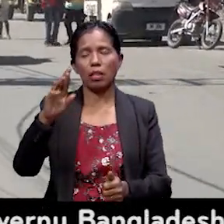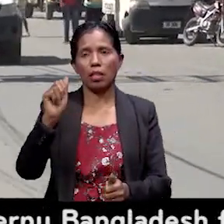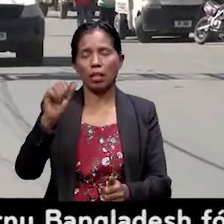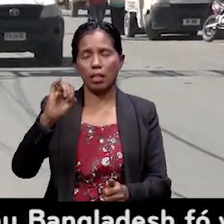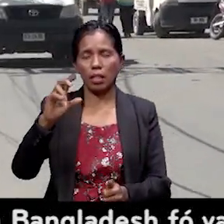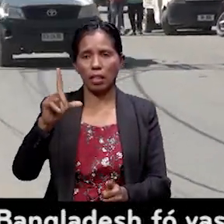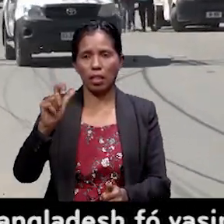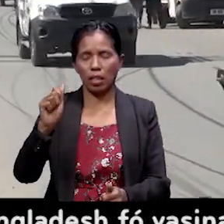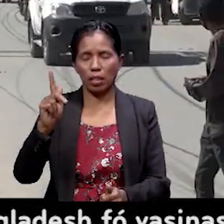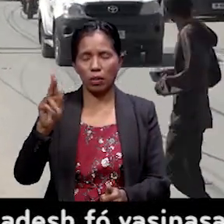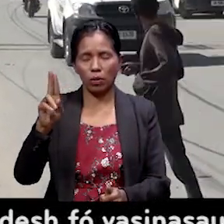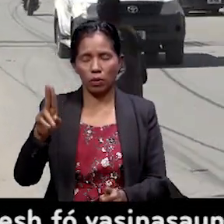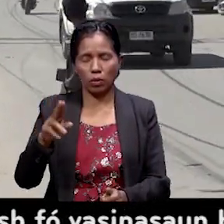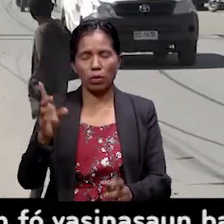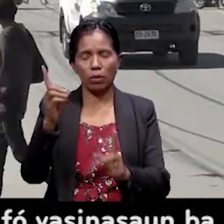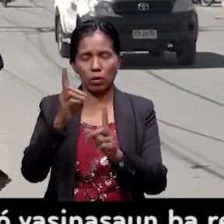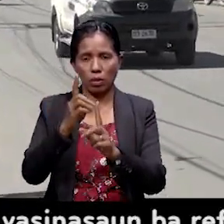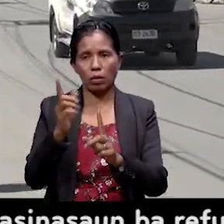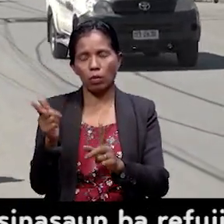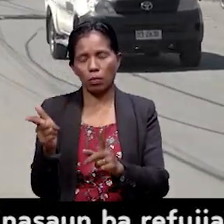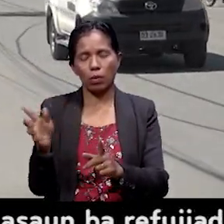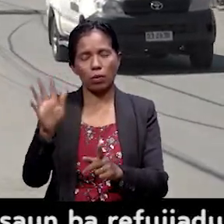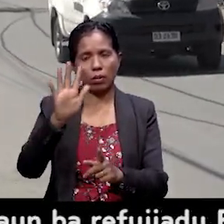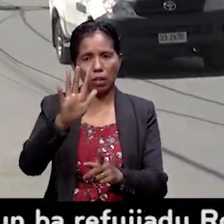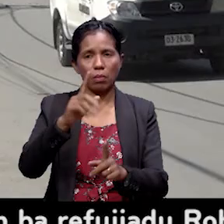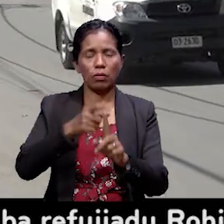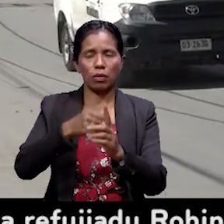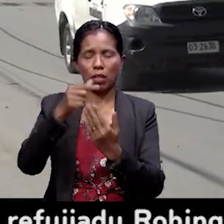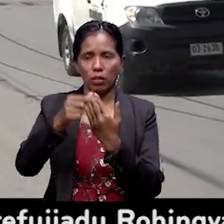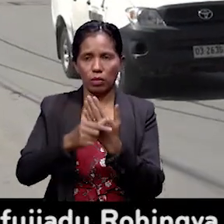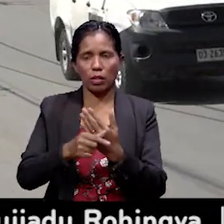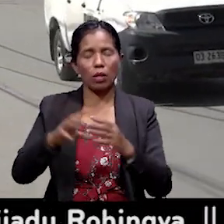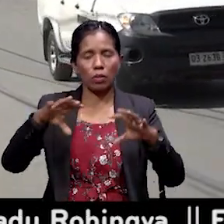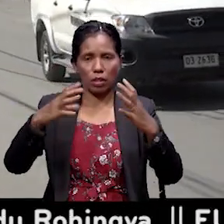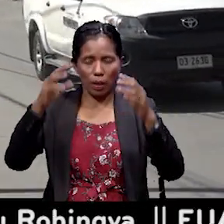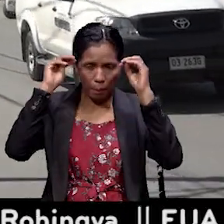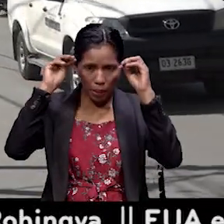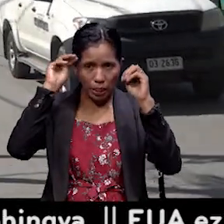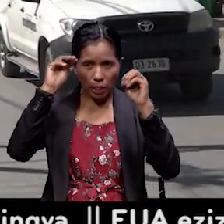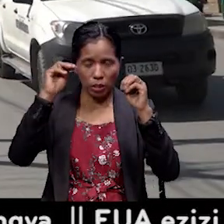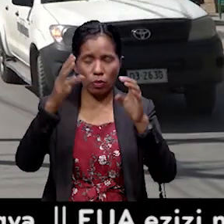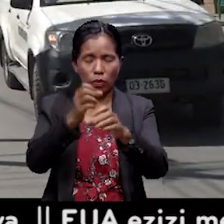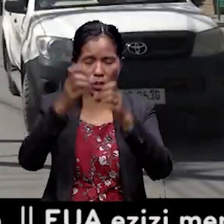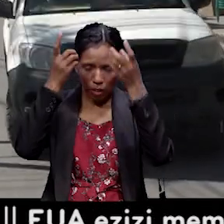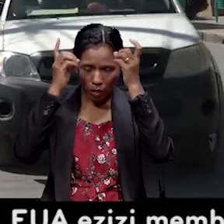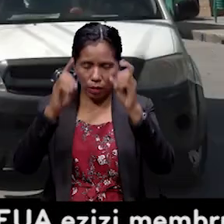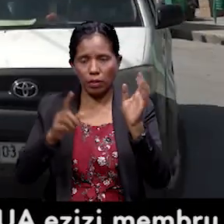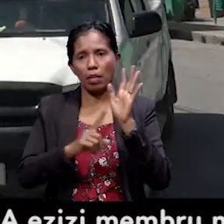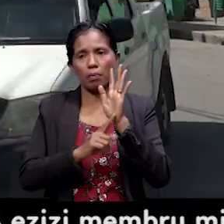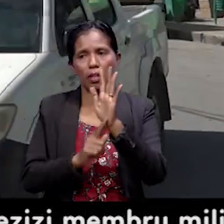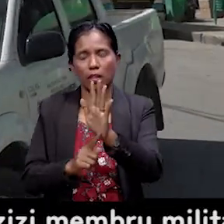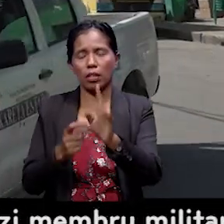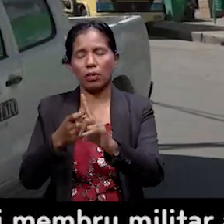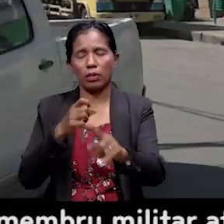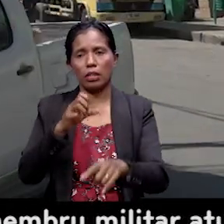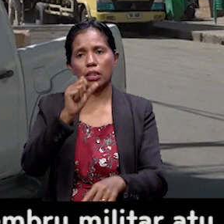rua nulo resin Lima, fulan agosto. Conselho Ministro foti decisão ne, hafoin halo análise ba apresentação husi